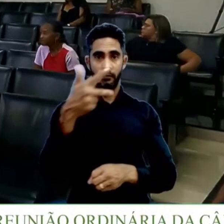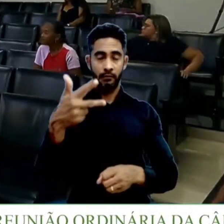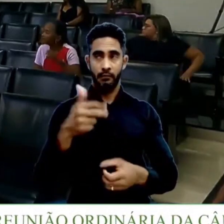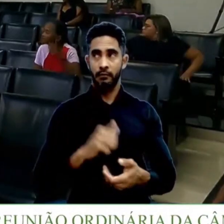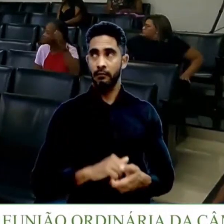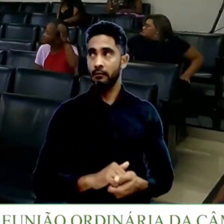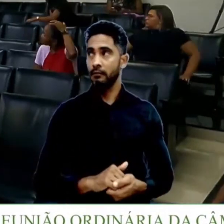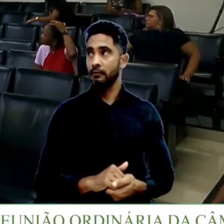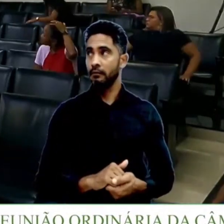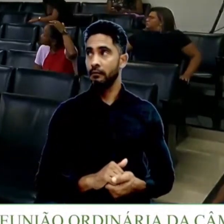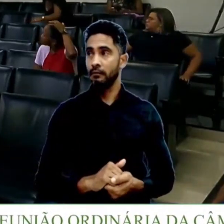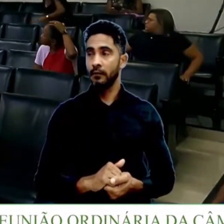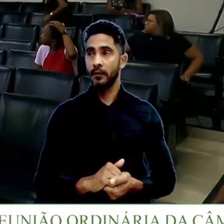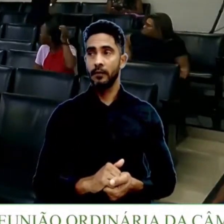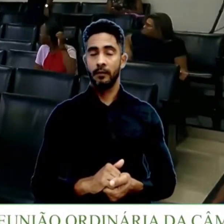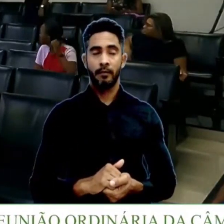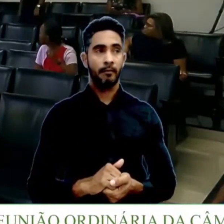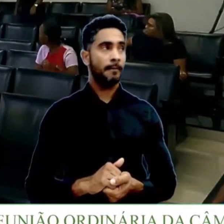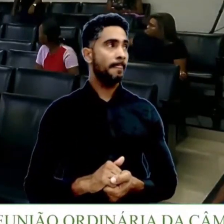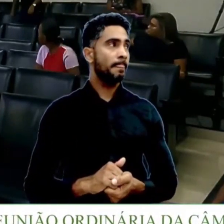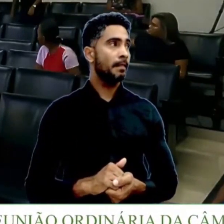2023.